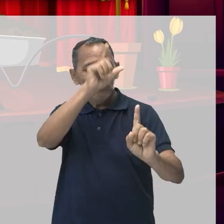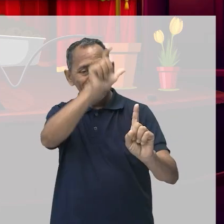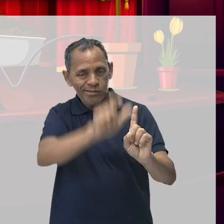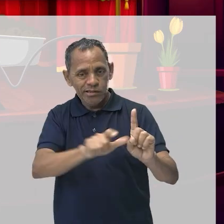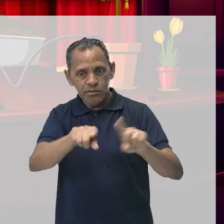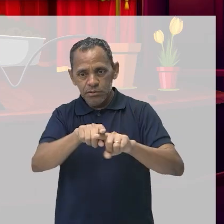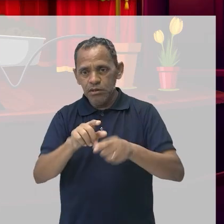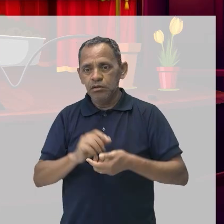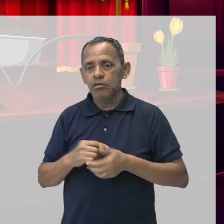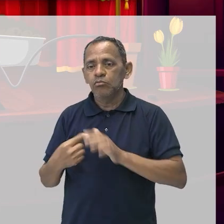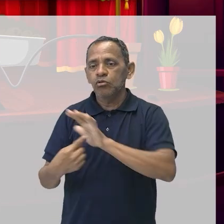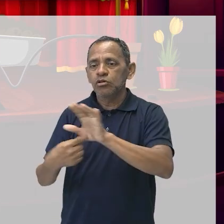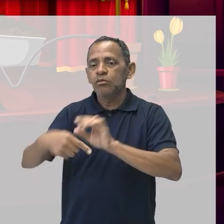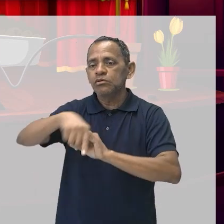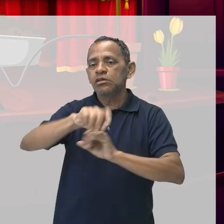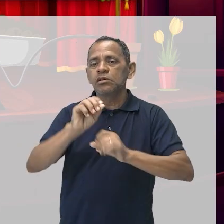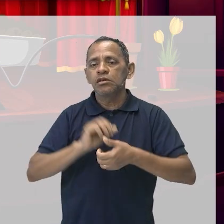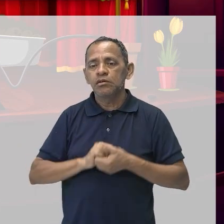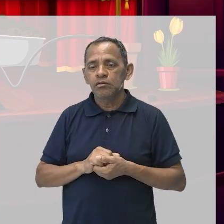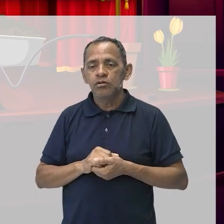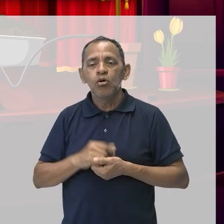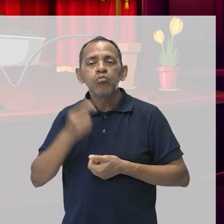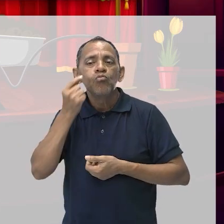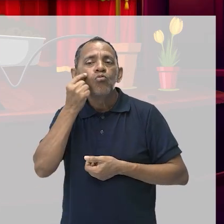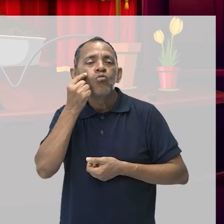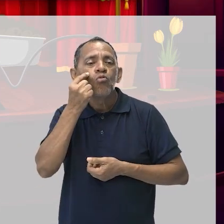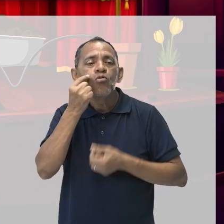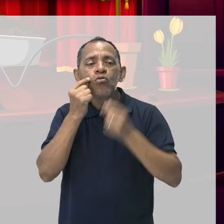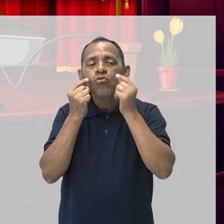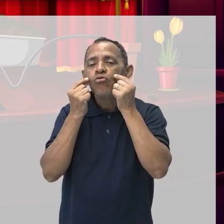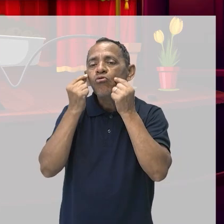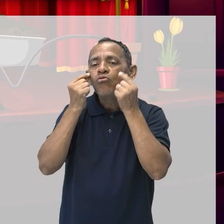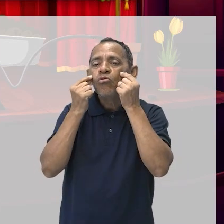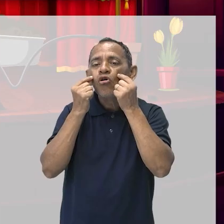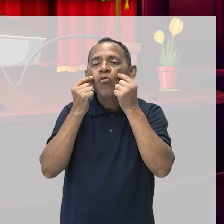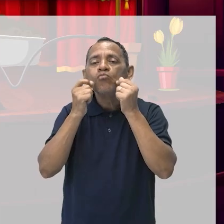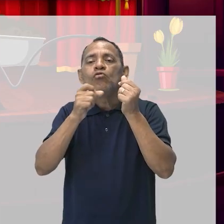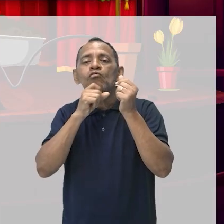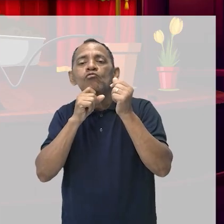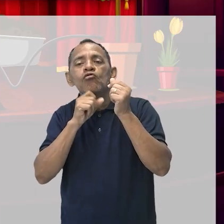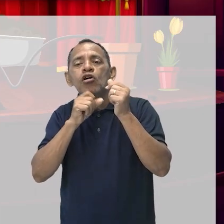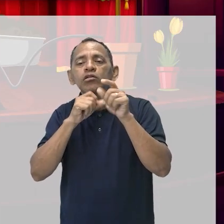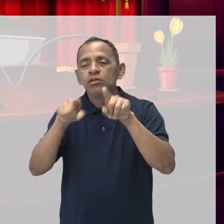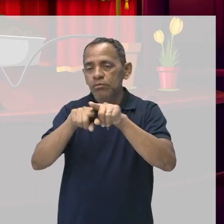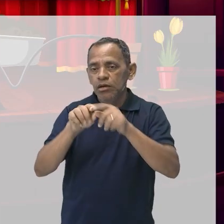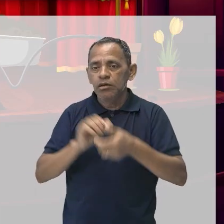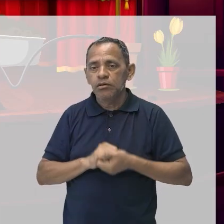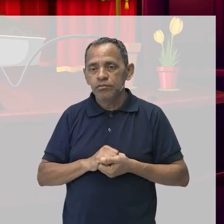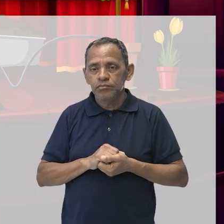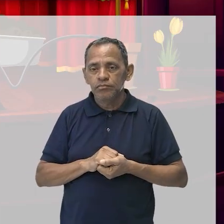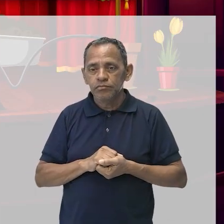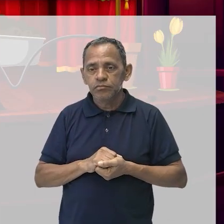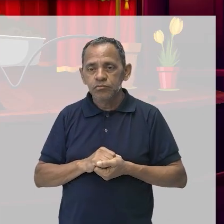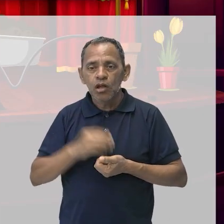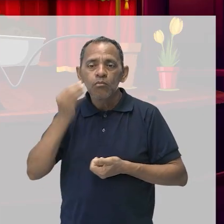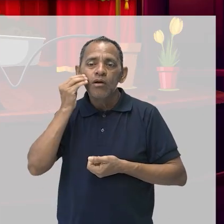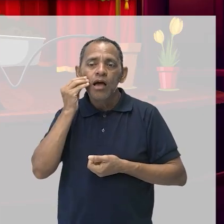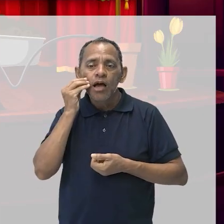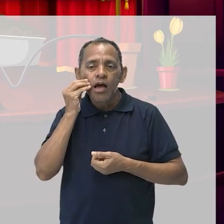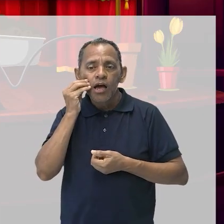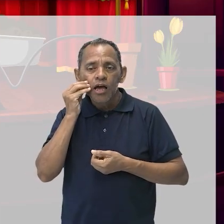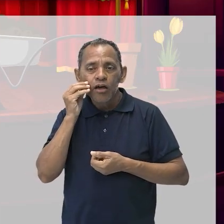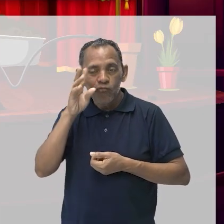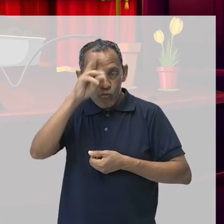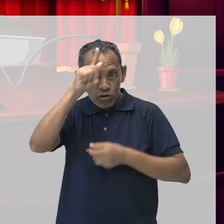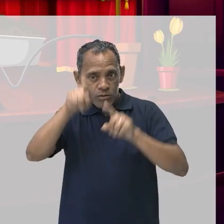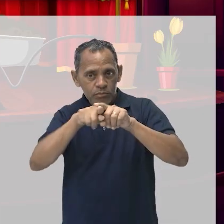para vocês como exemplo, rugas pintadas no rosto para envelhecer um personagem ou maquiagem exagerada para criar